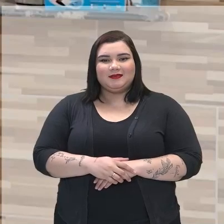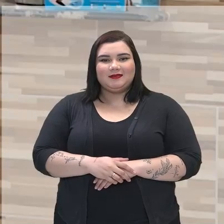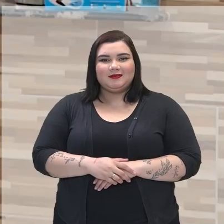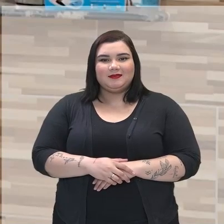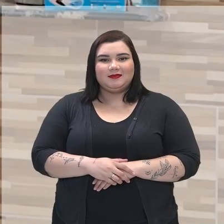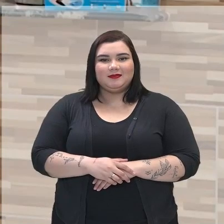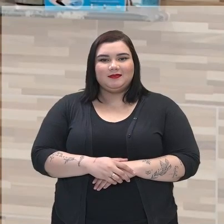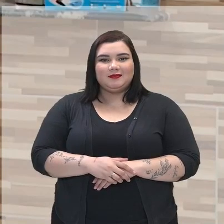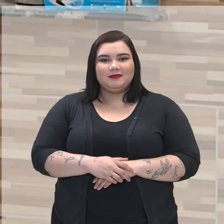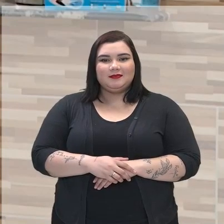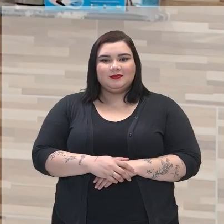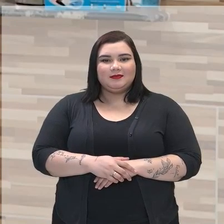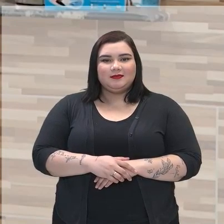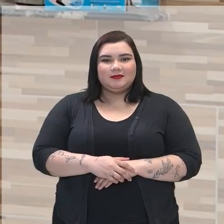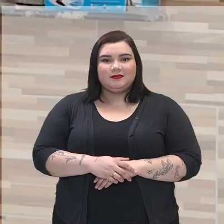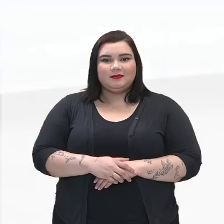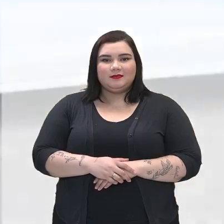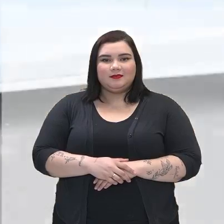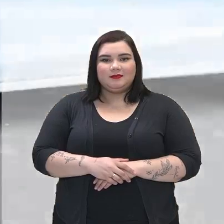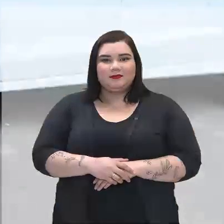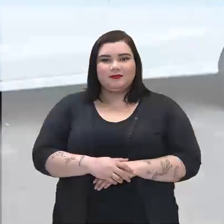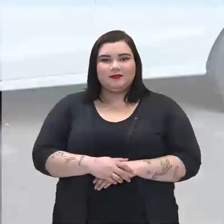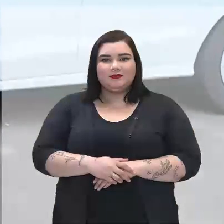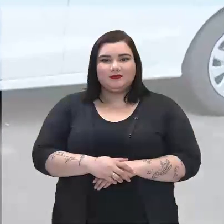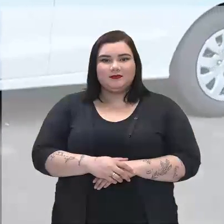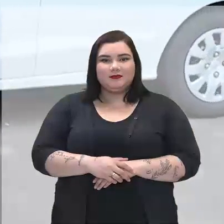I usually dance ballet.